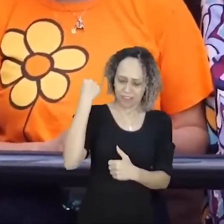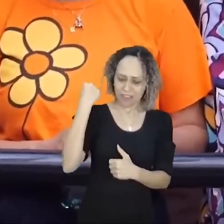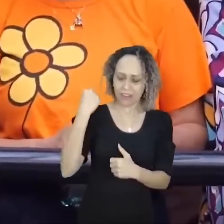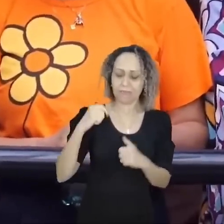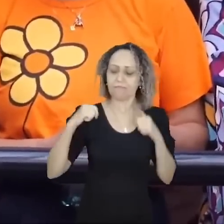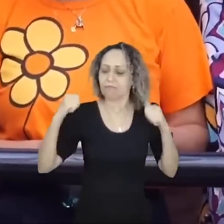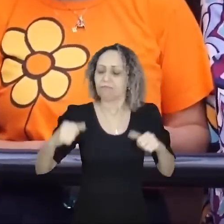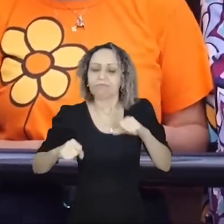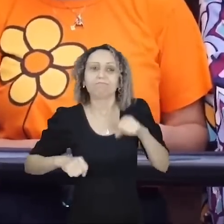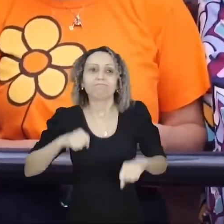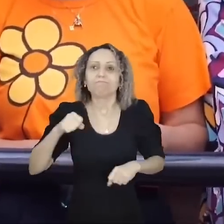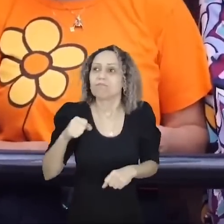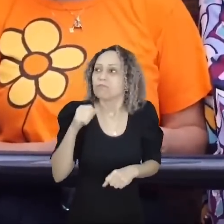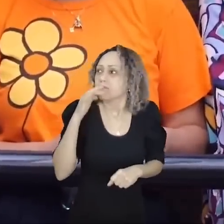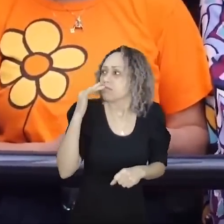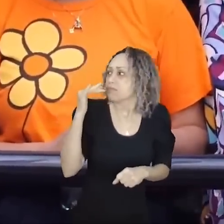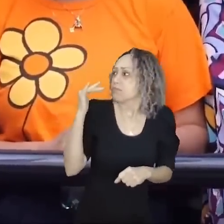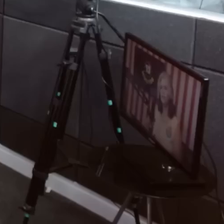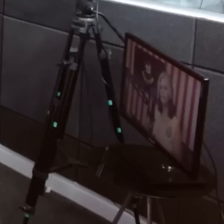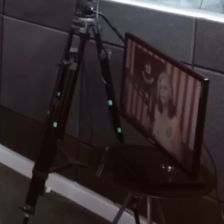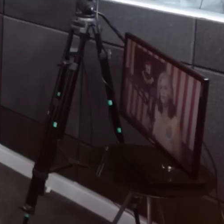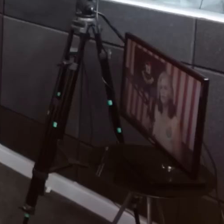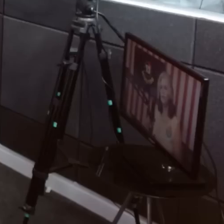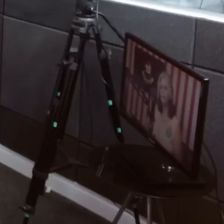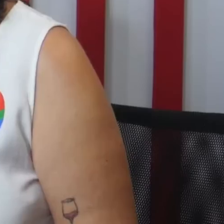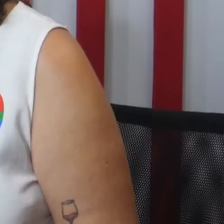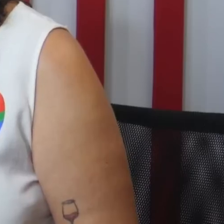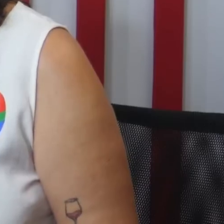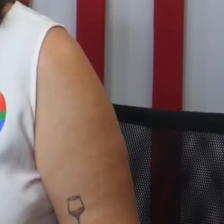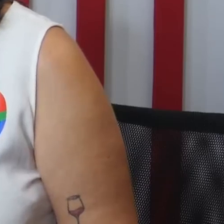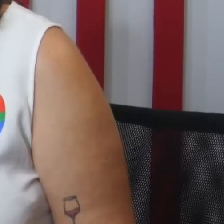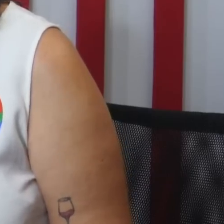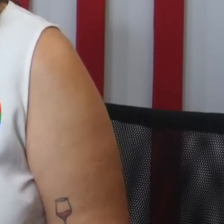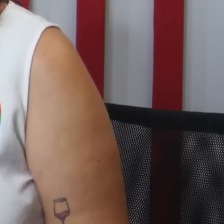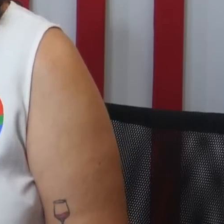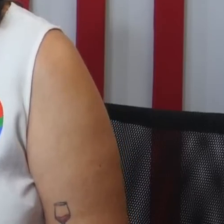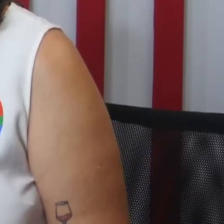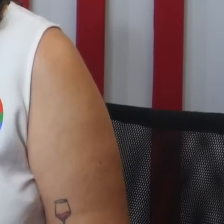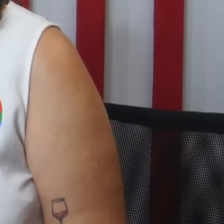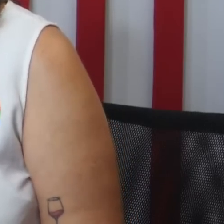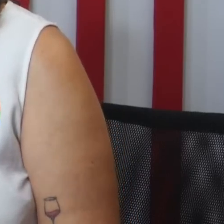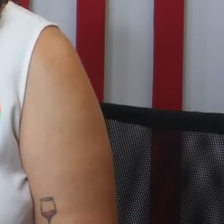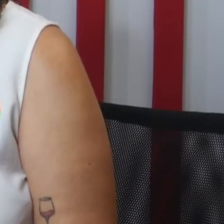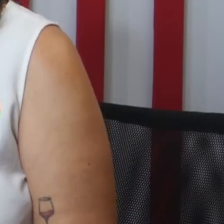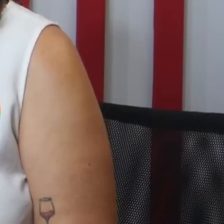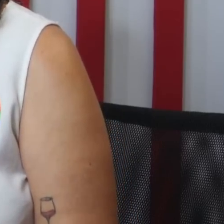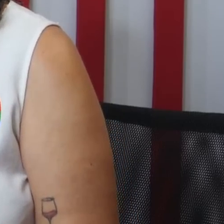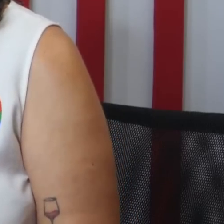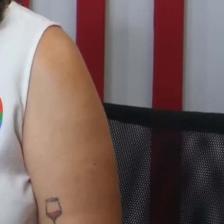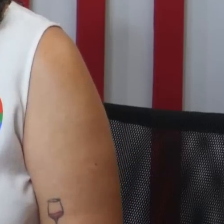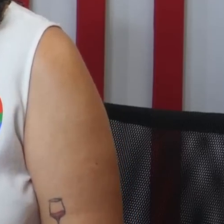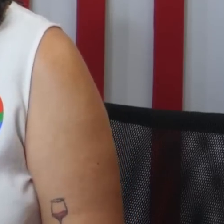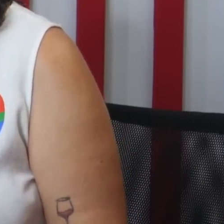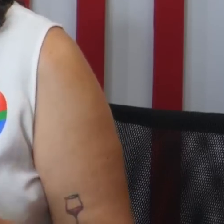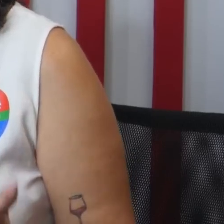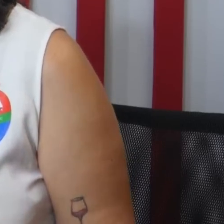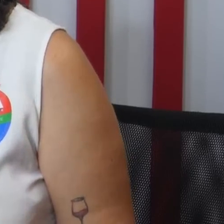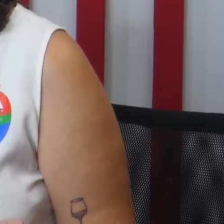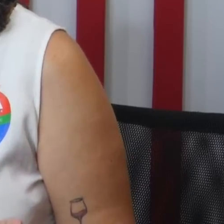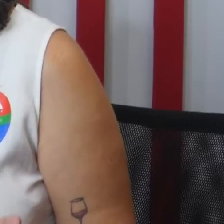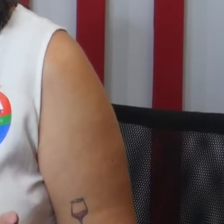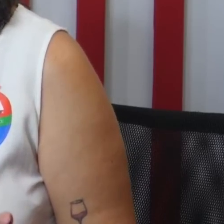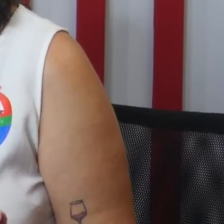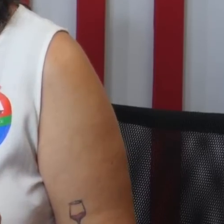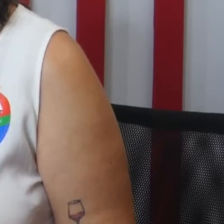tenha direito e seja respeitado E terá com lula Presidente na quinta-feira dia 20 Lula